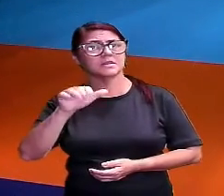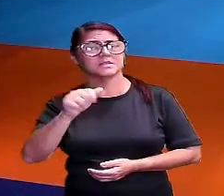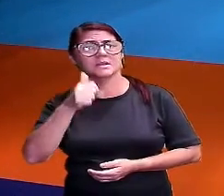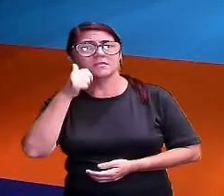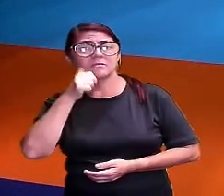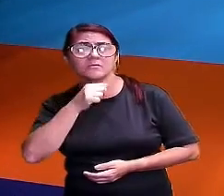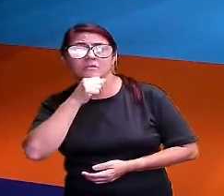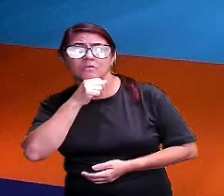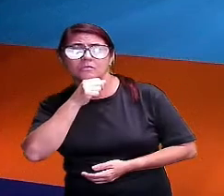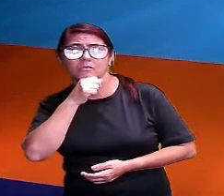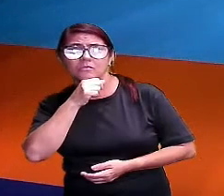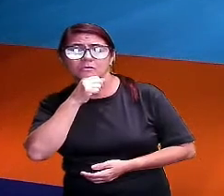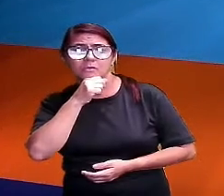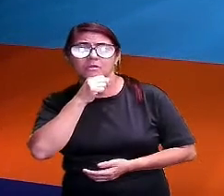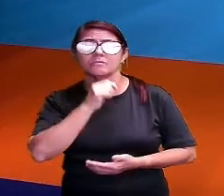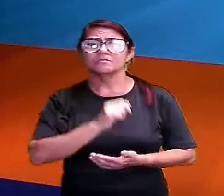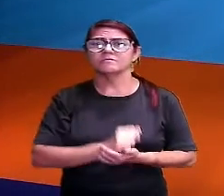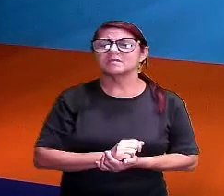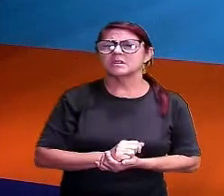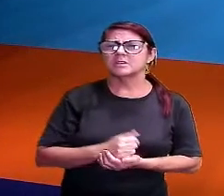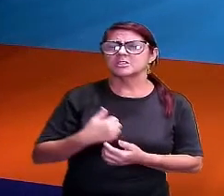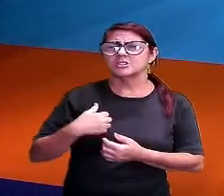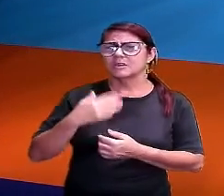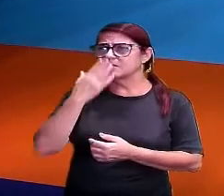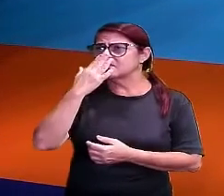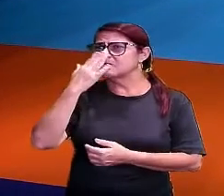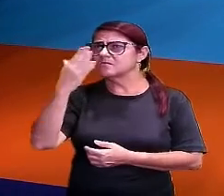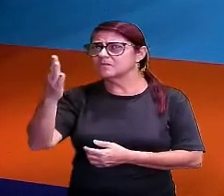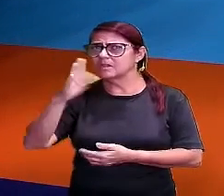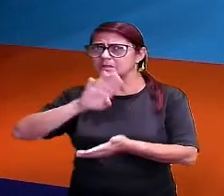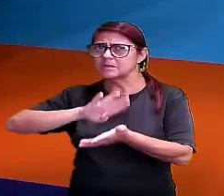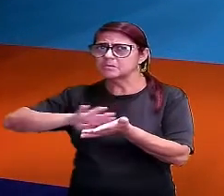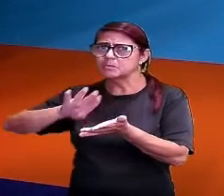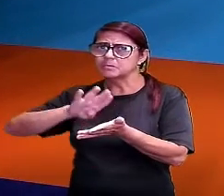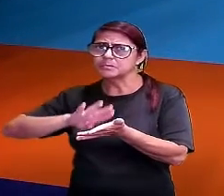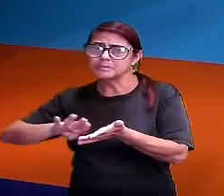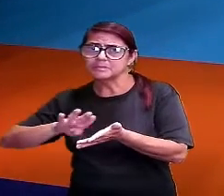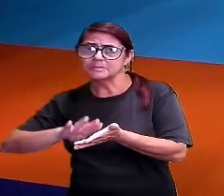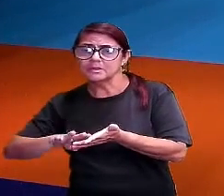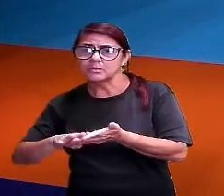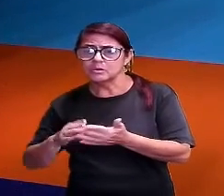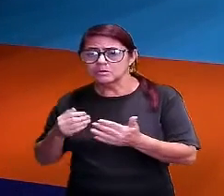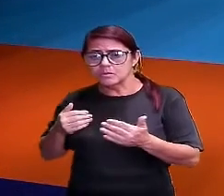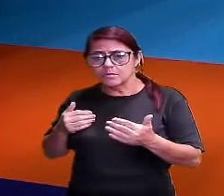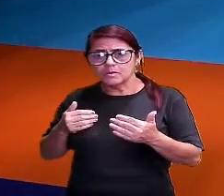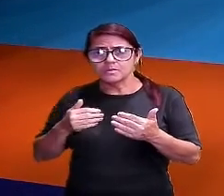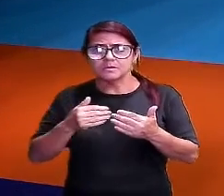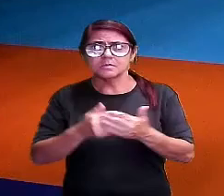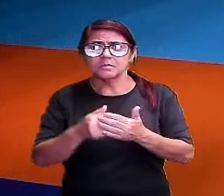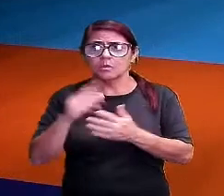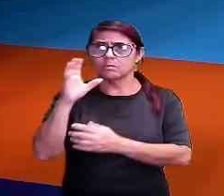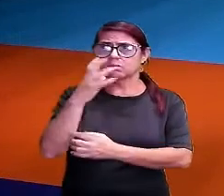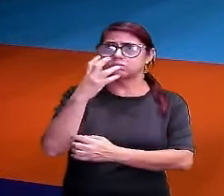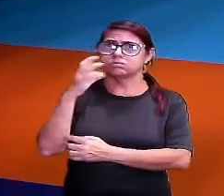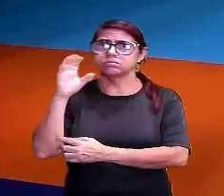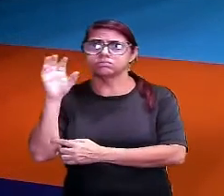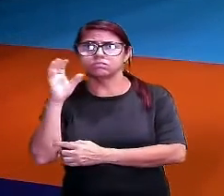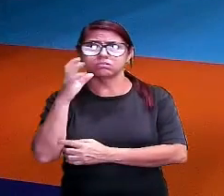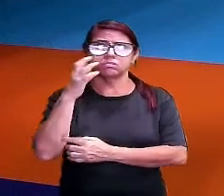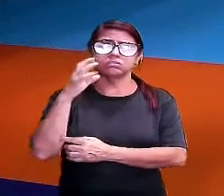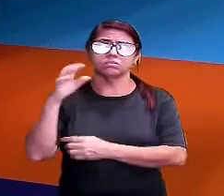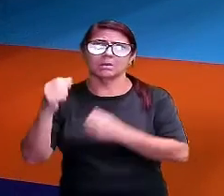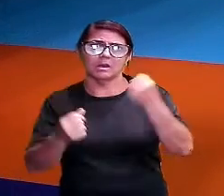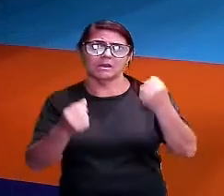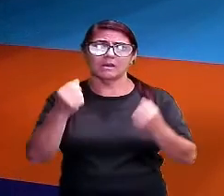Vovó Antônio estava em frente ao banco quando aproximou uma ambulância com a sirene